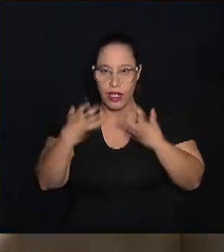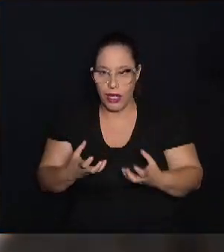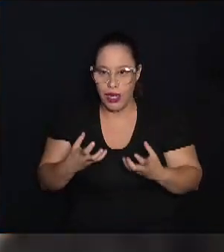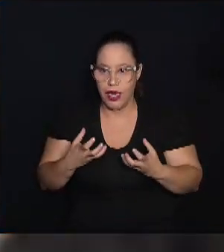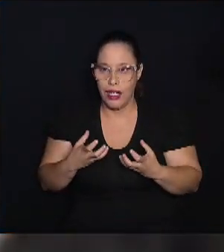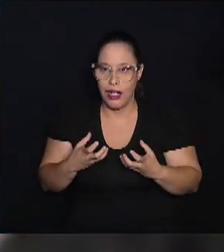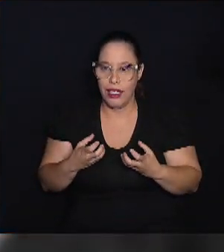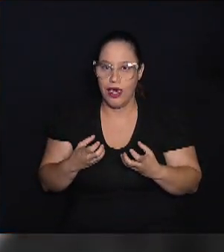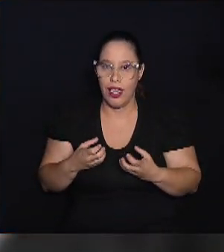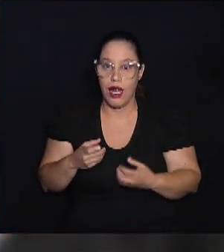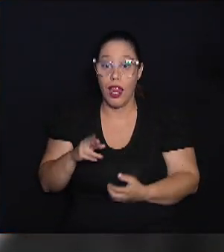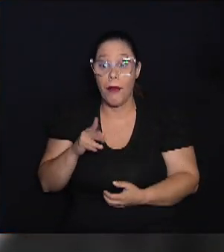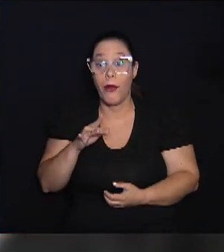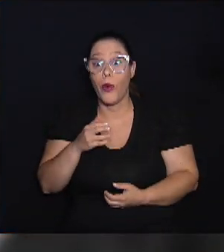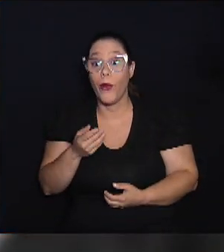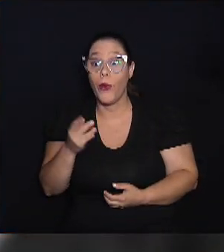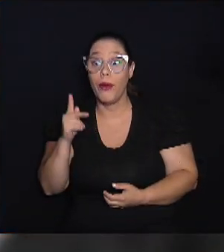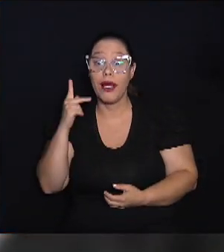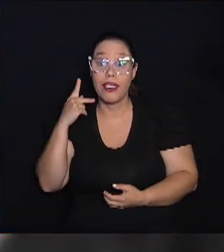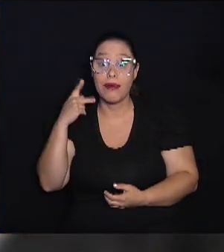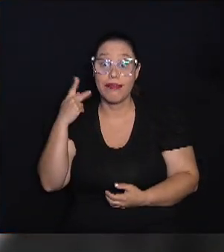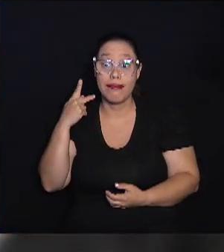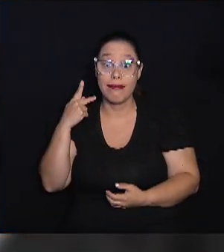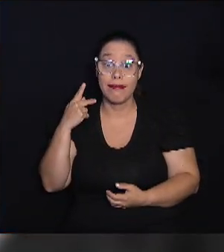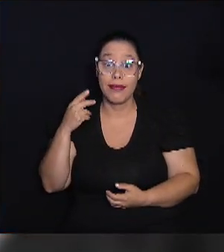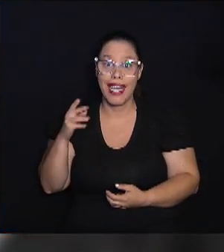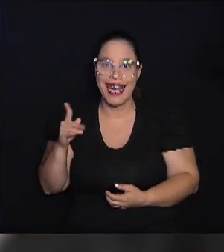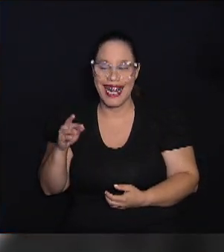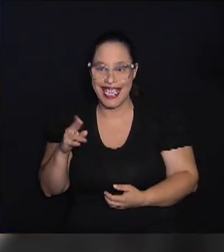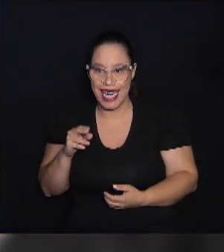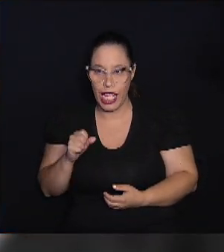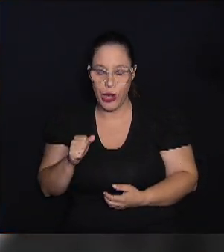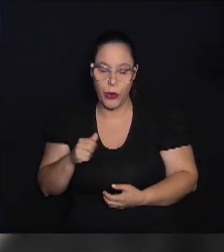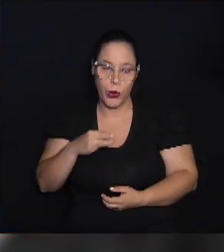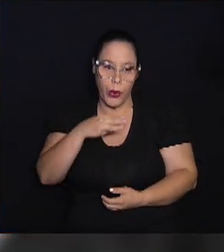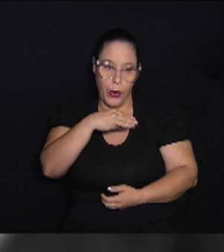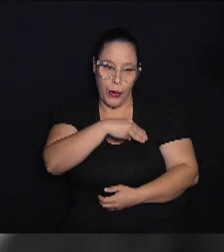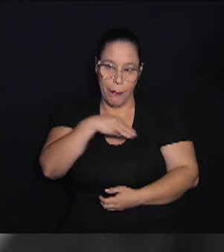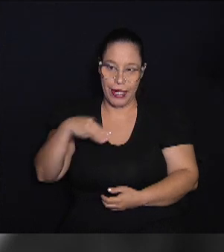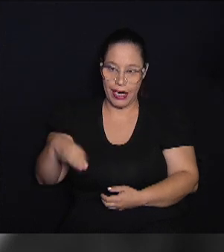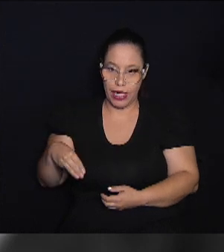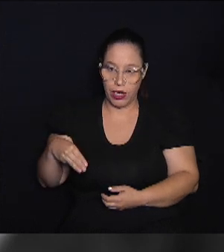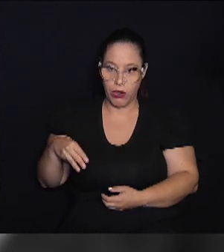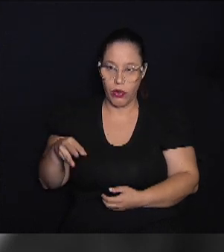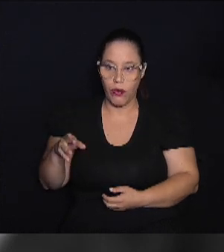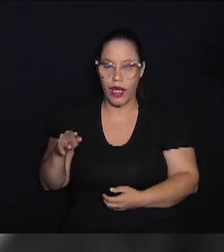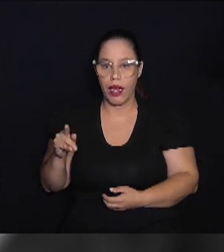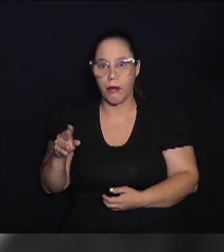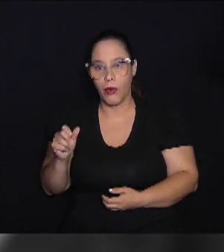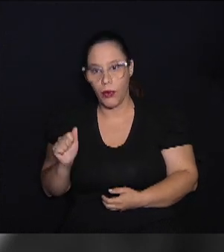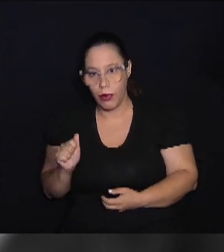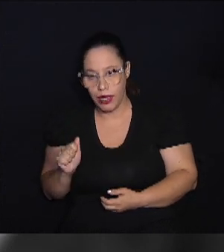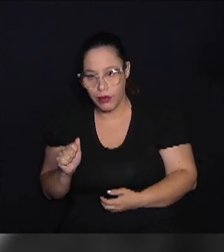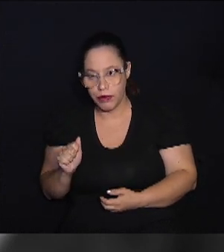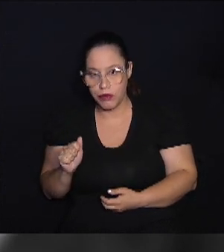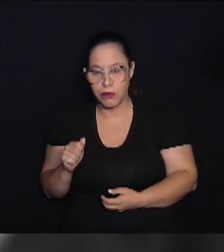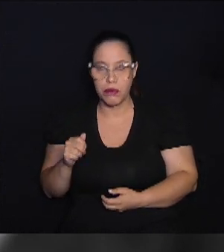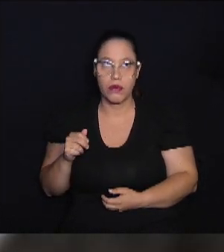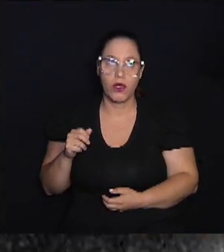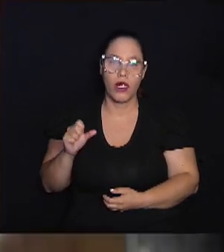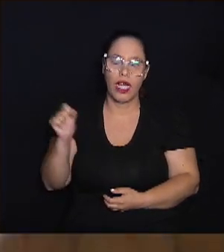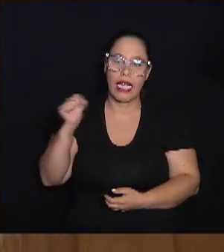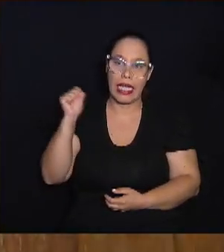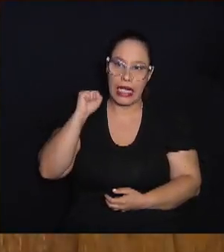Brasil. Glicério foi ministro da Agricultura no governo Marechal Deodoro e senador da